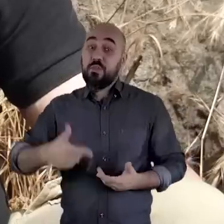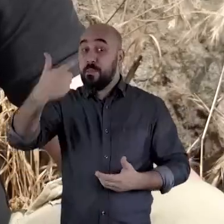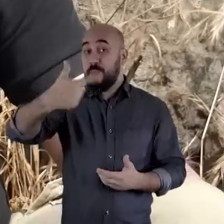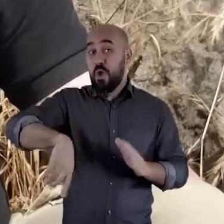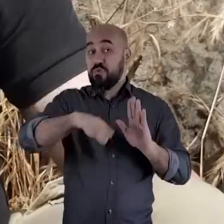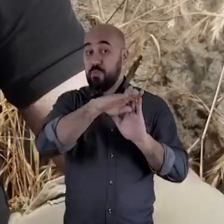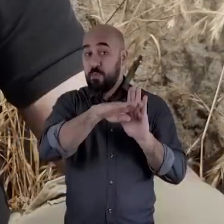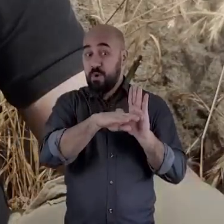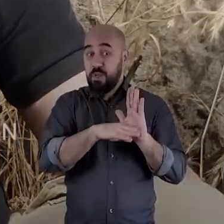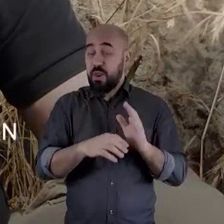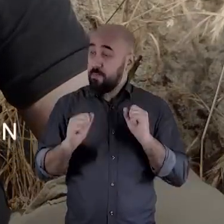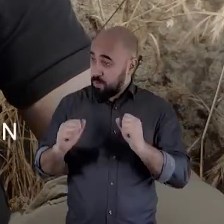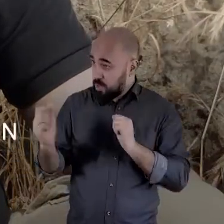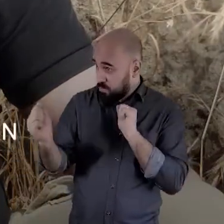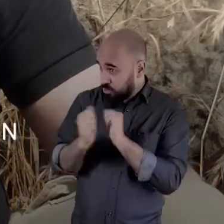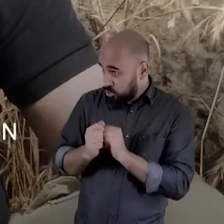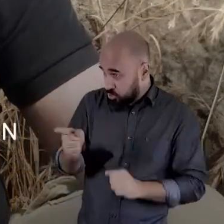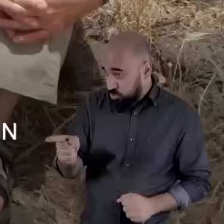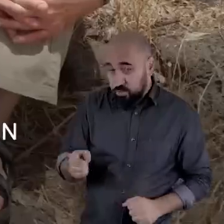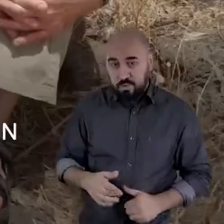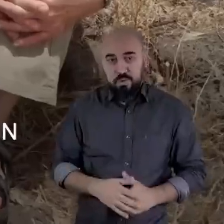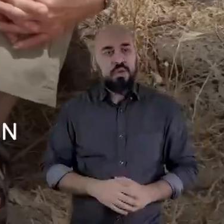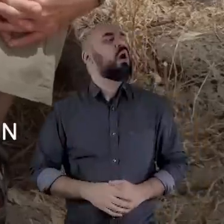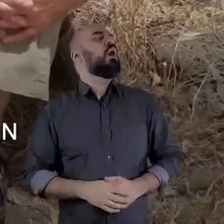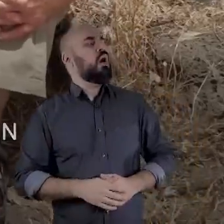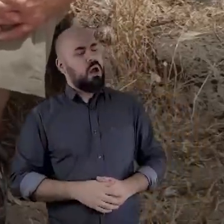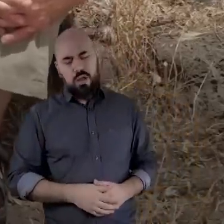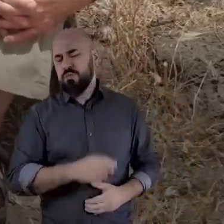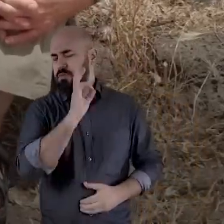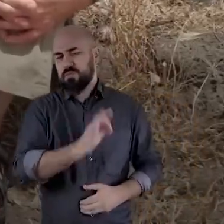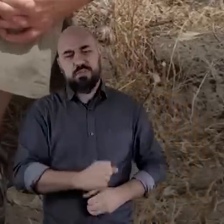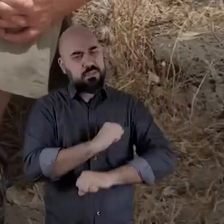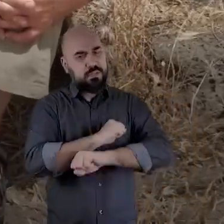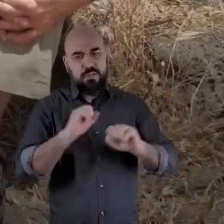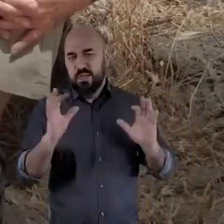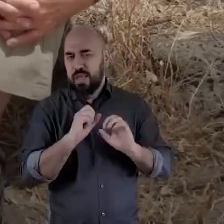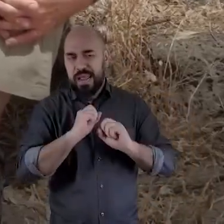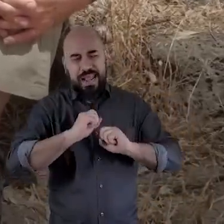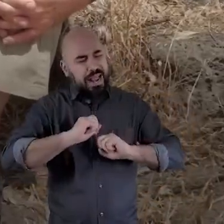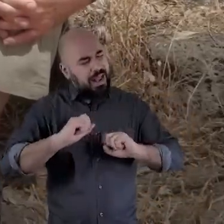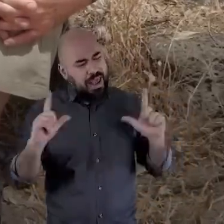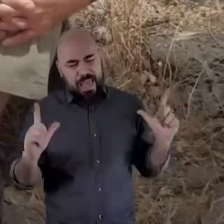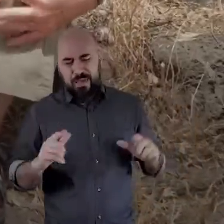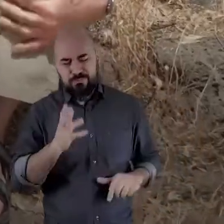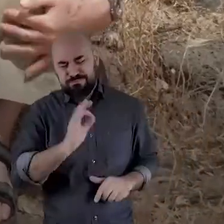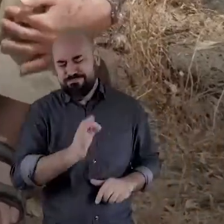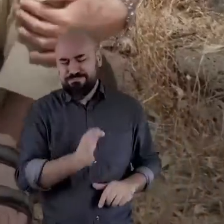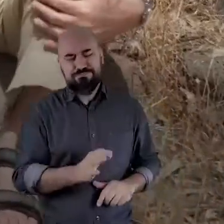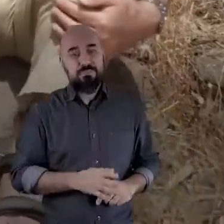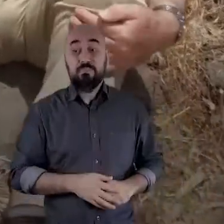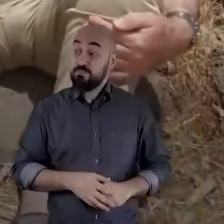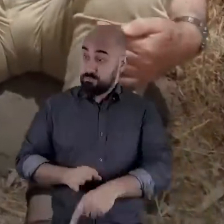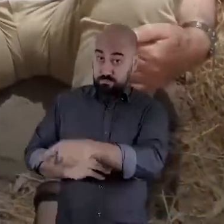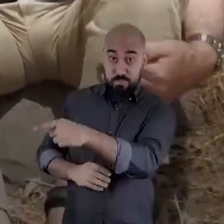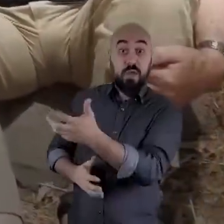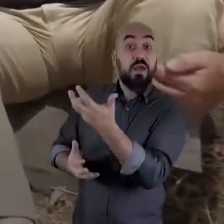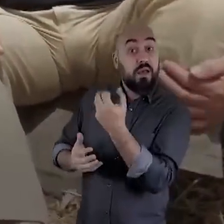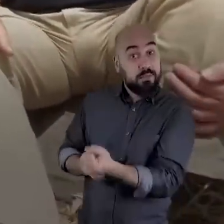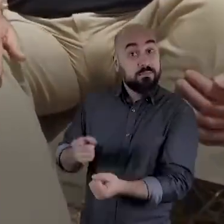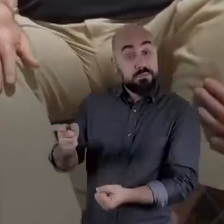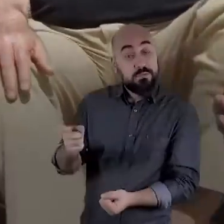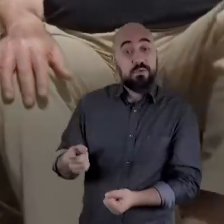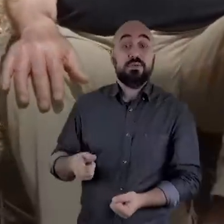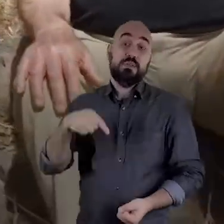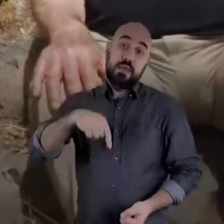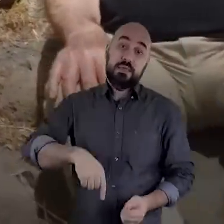no próximo programa da semana que vem. Podemos estar juntos? Claro, com certeza. Então, convite aceito. Semana que vem,